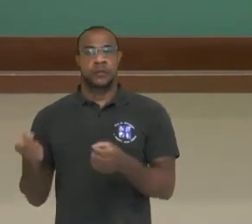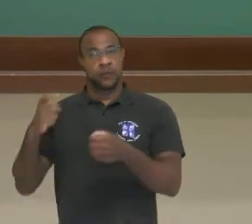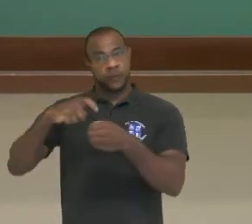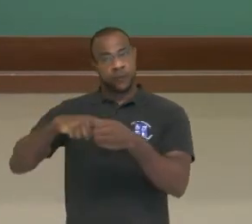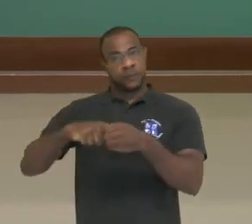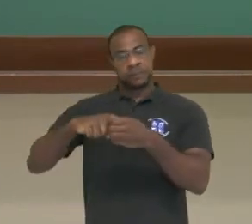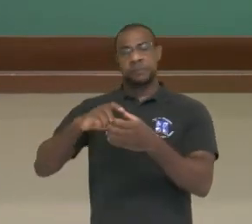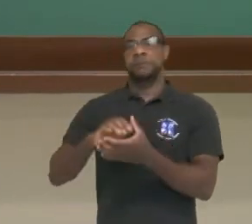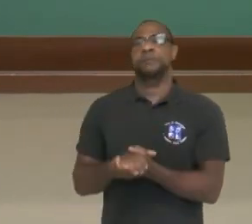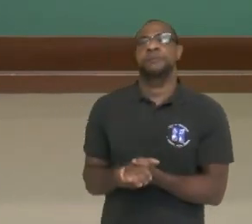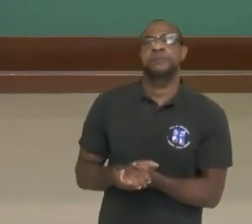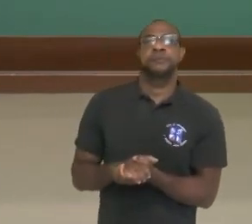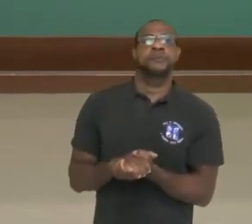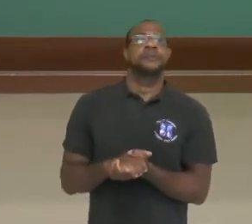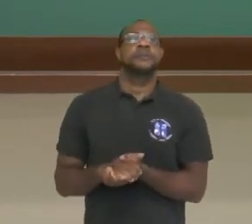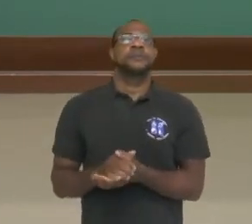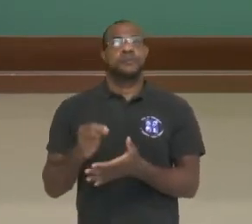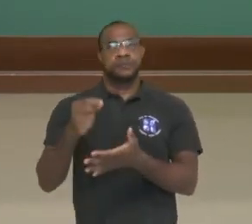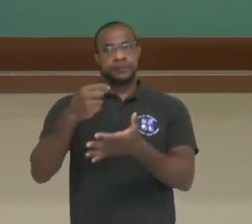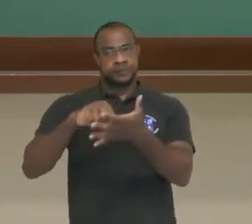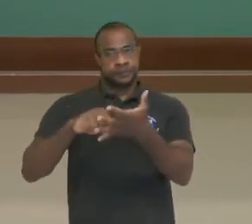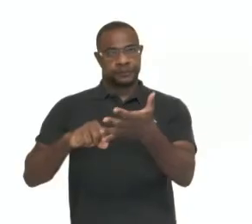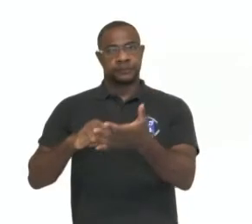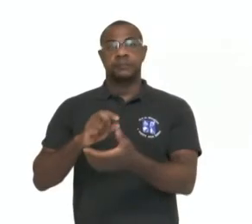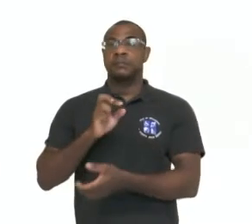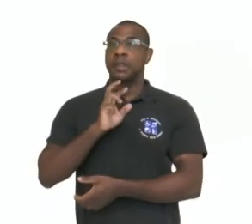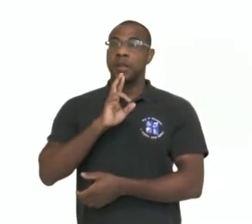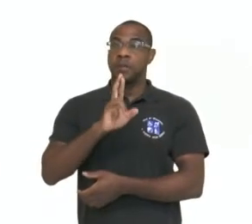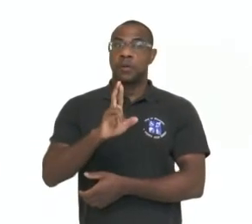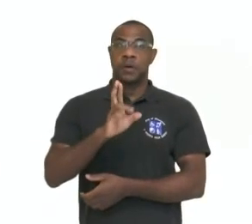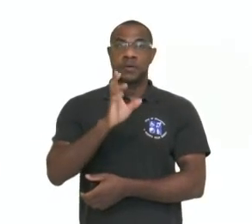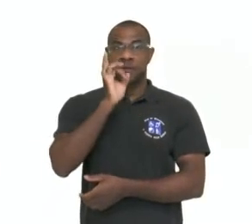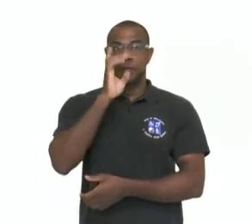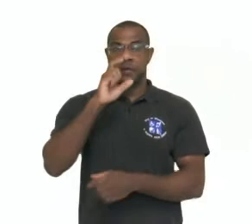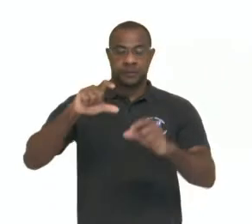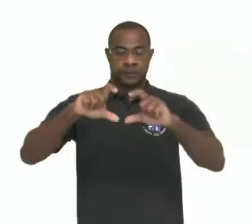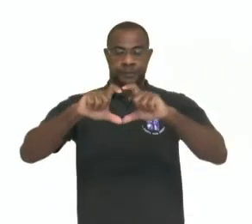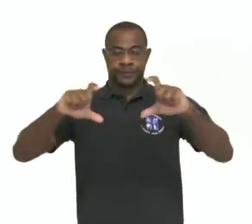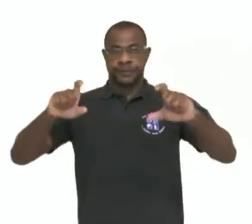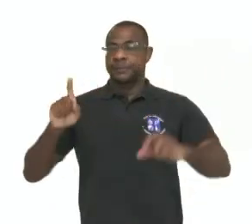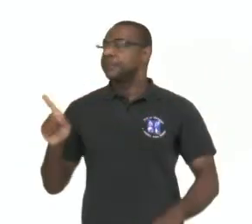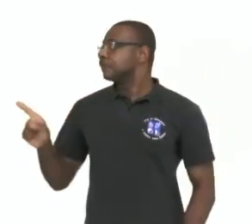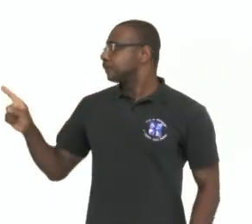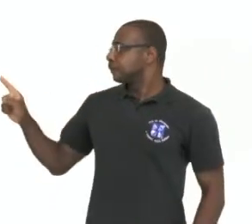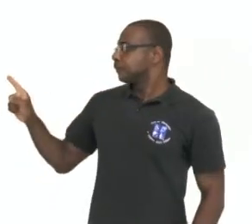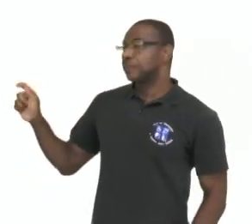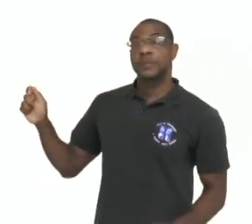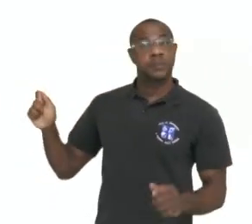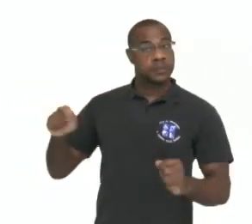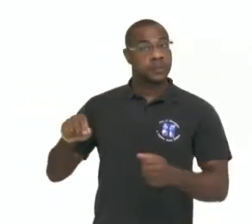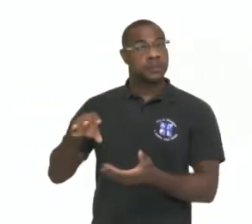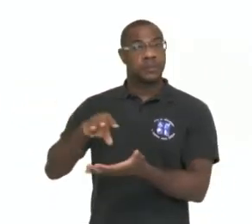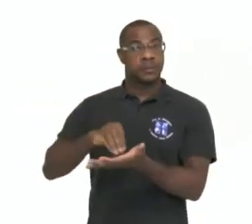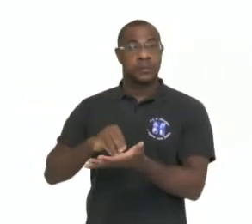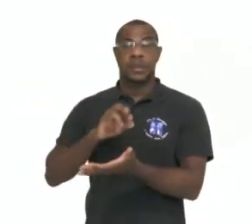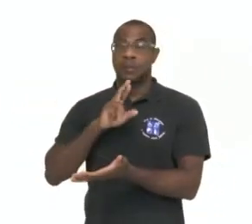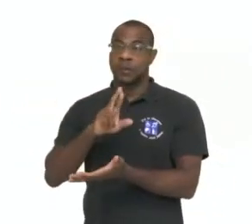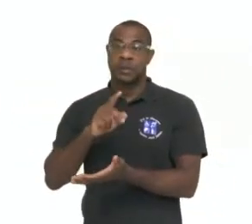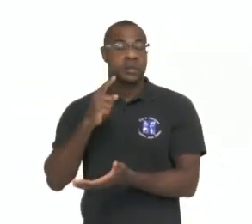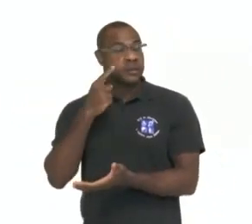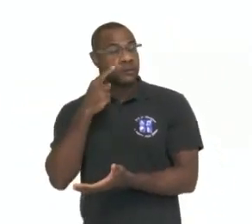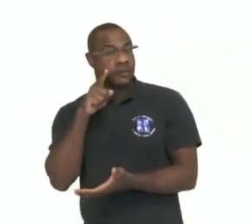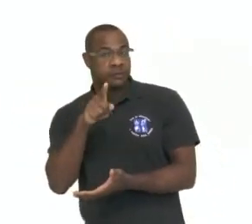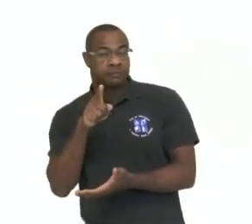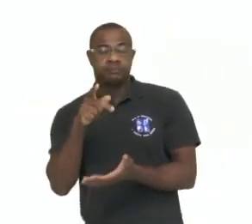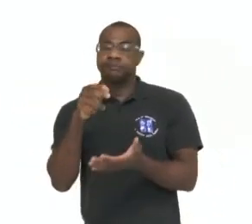Voltei. Bora lá corrigir essa junto conosco. Os romanos chamavam os germanos de bárbaros, porque falavam uma língua diferente da sua. e desconheciam